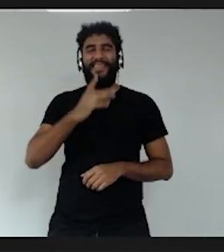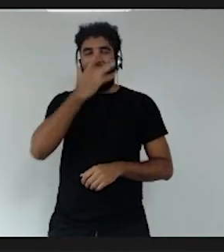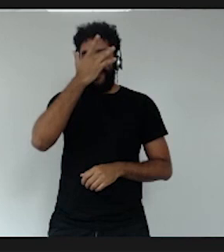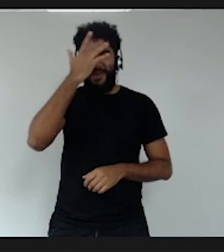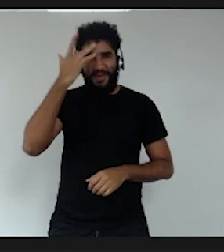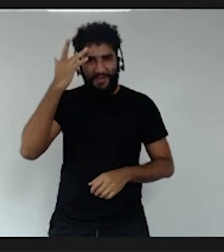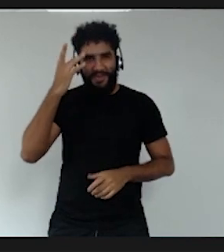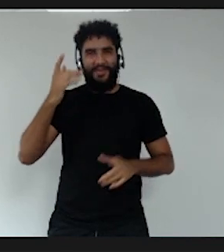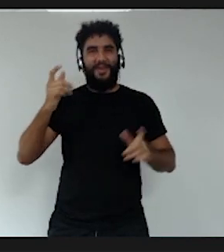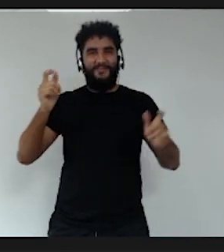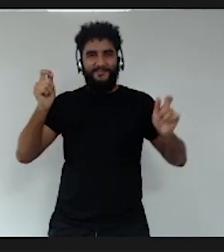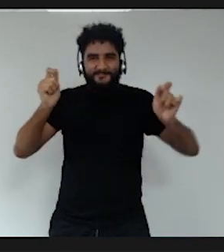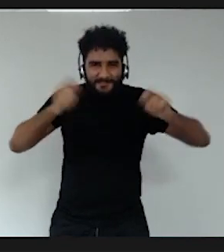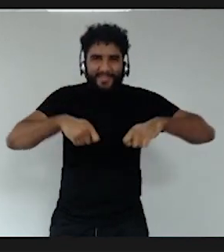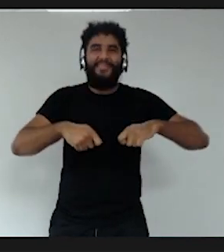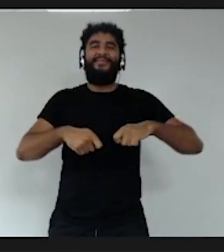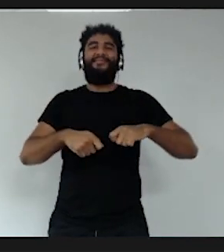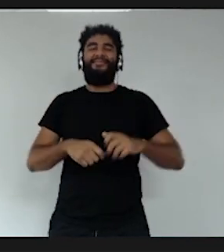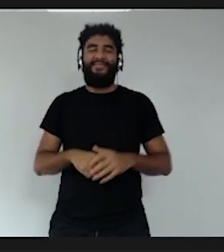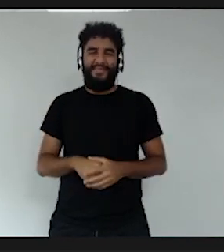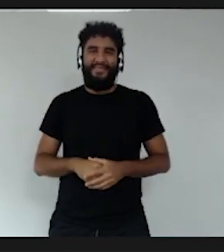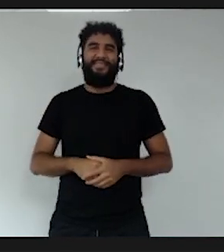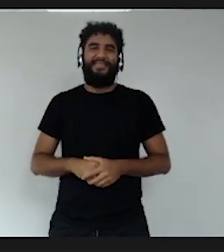tão capacitadas e